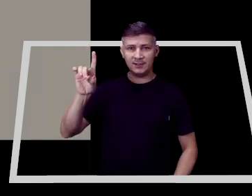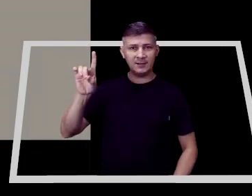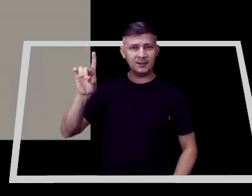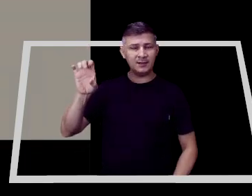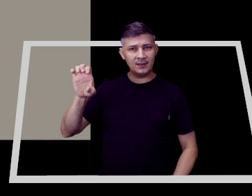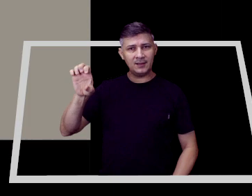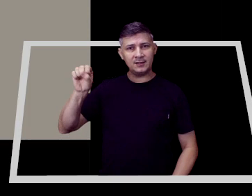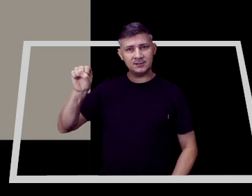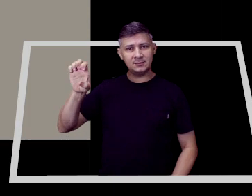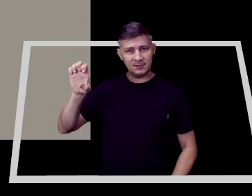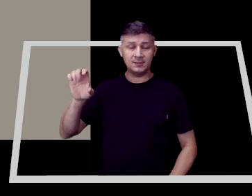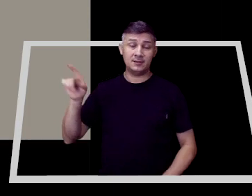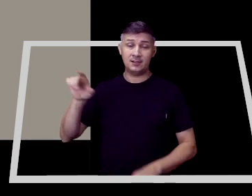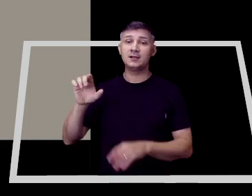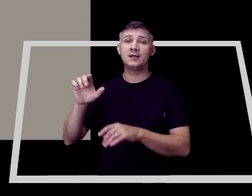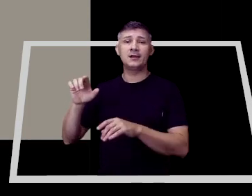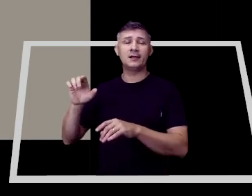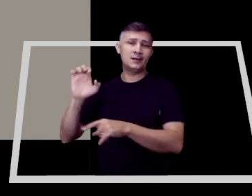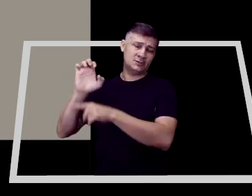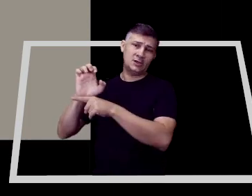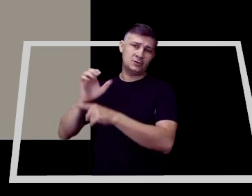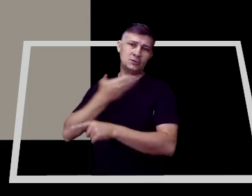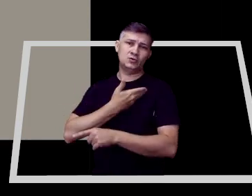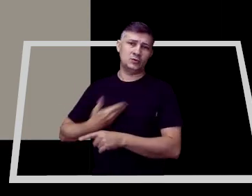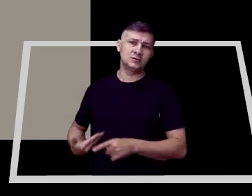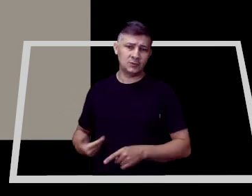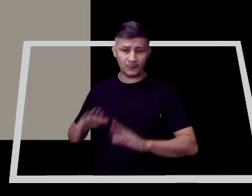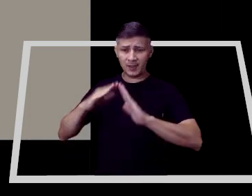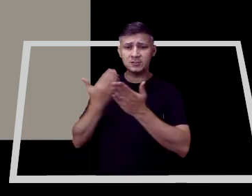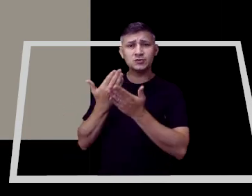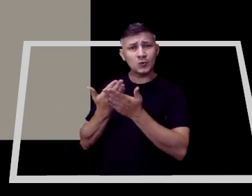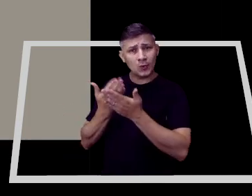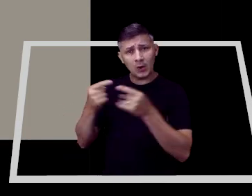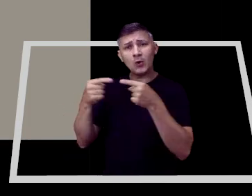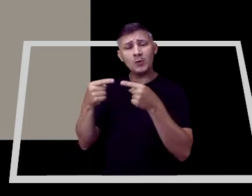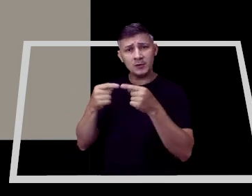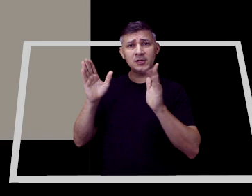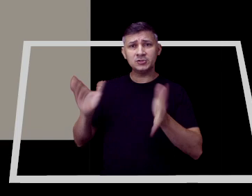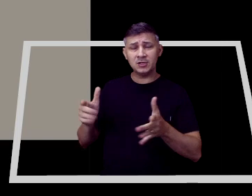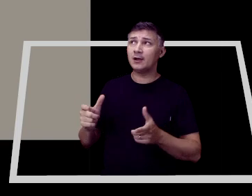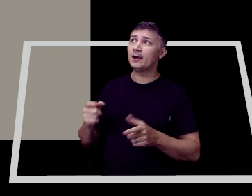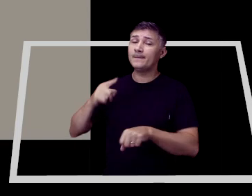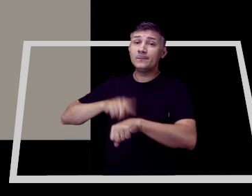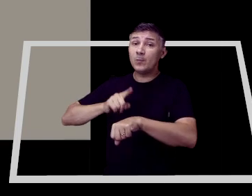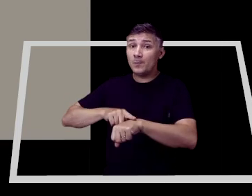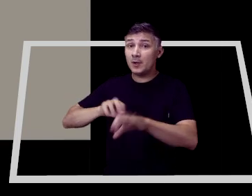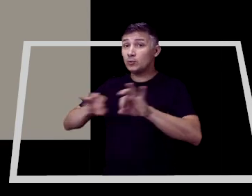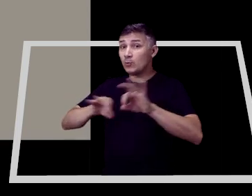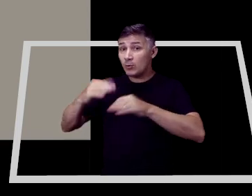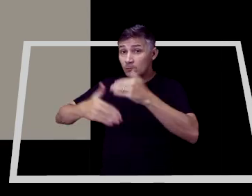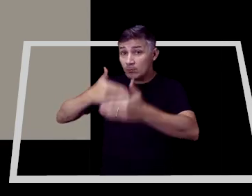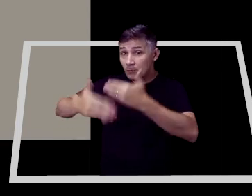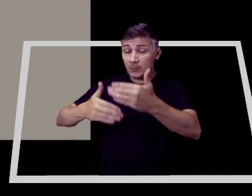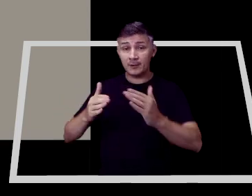vinculada à Secretaria de Estado da Educação. Essa escola, ela faz parte já de um momento